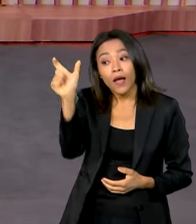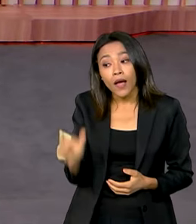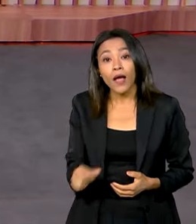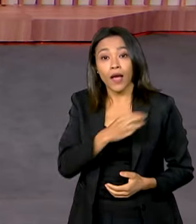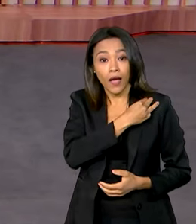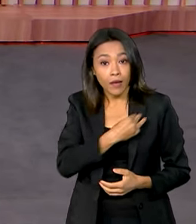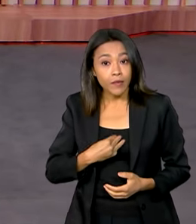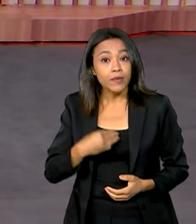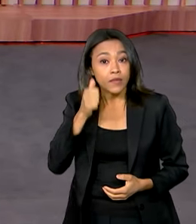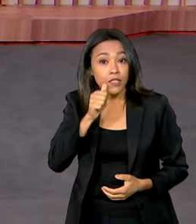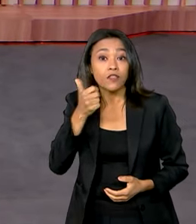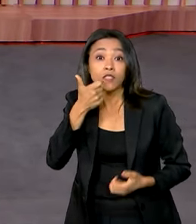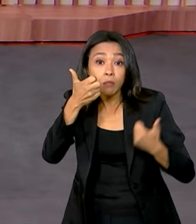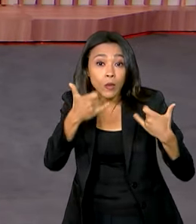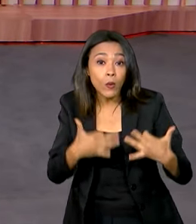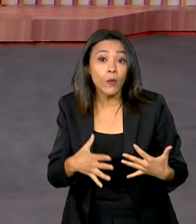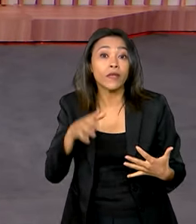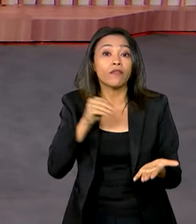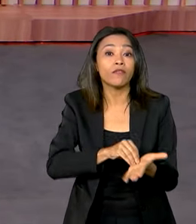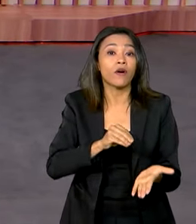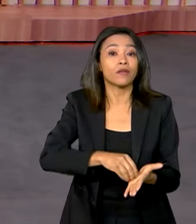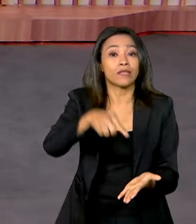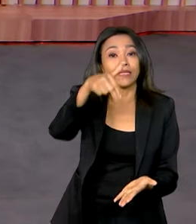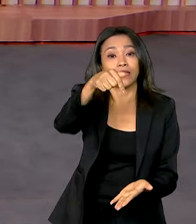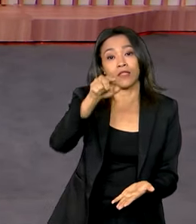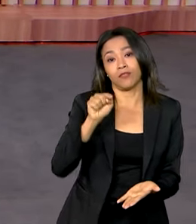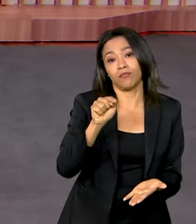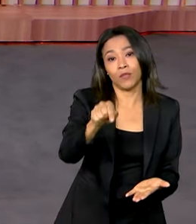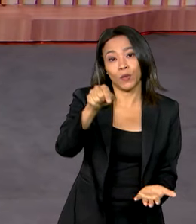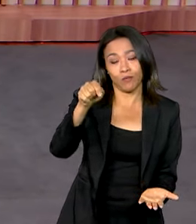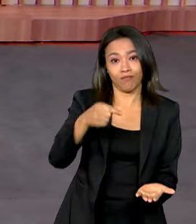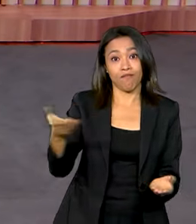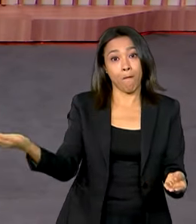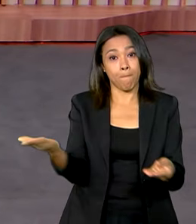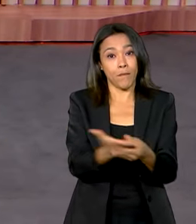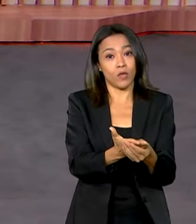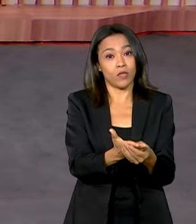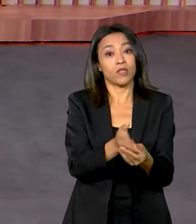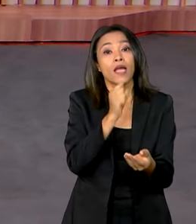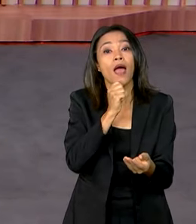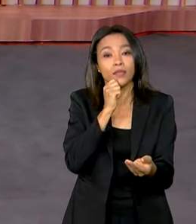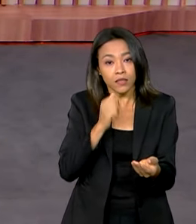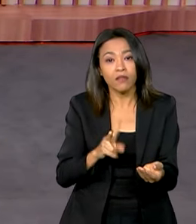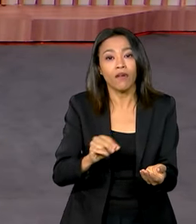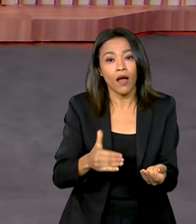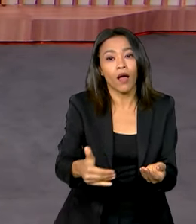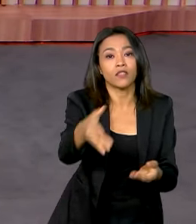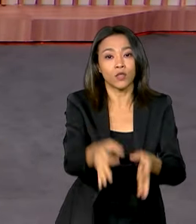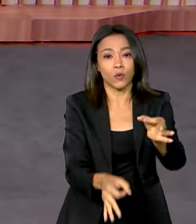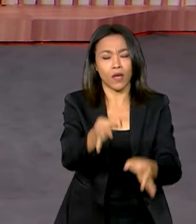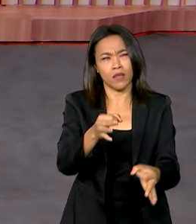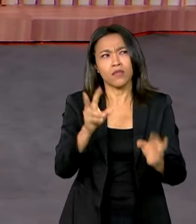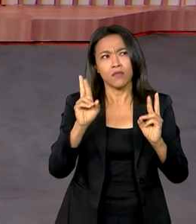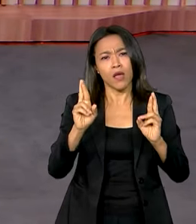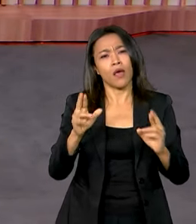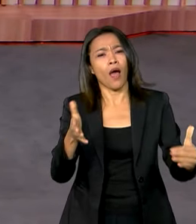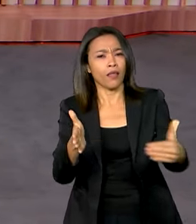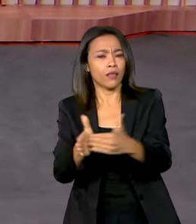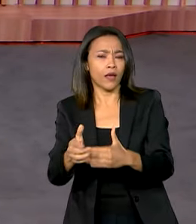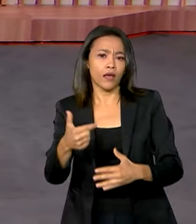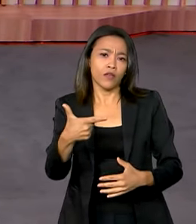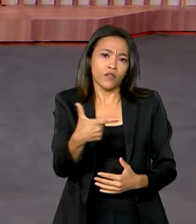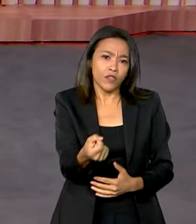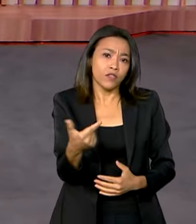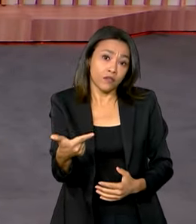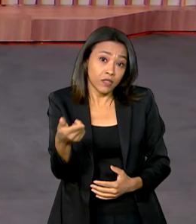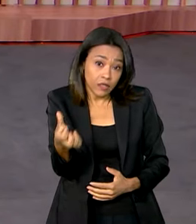tem 7.000 processos para serem julgados e segundo ela a expectativa é que até 2026 essa fila ande